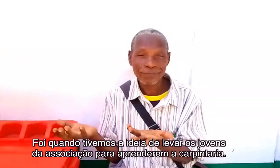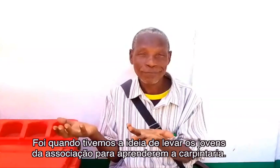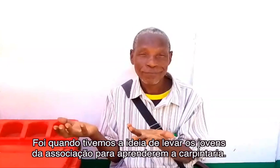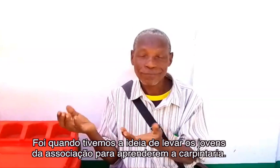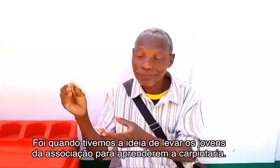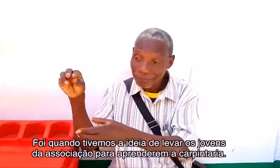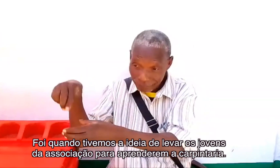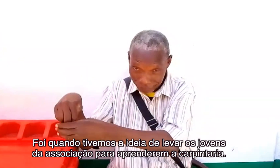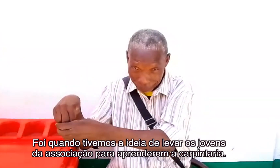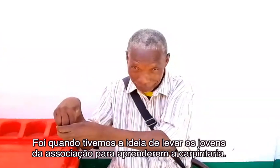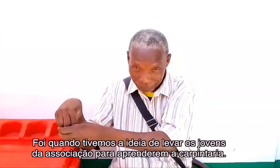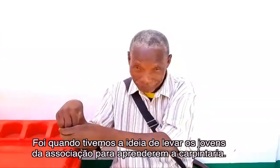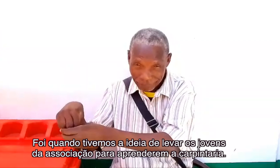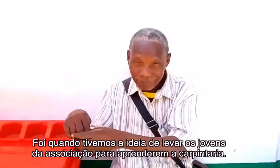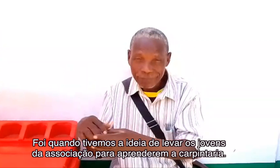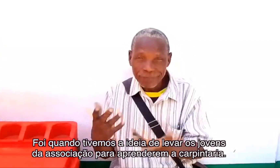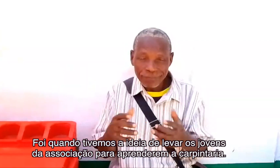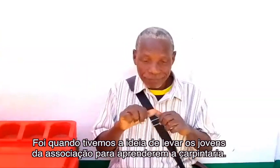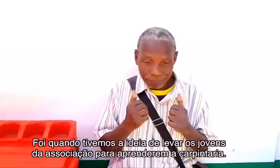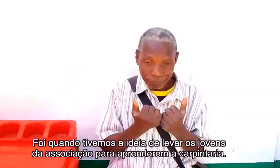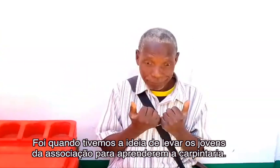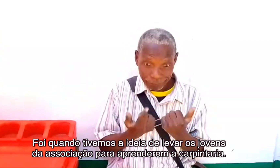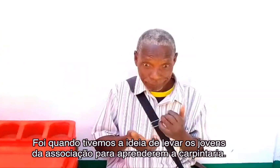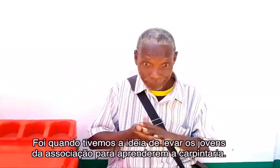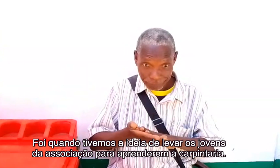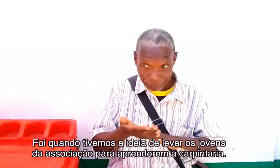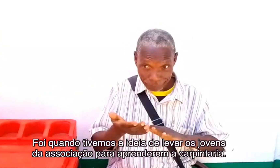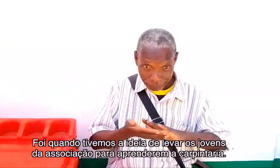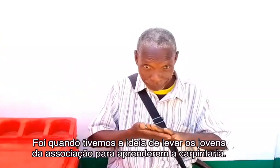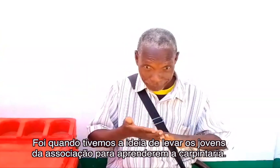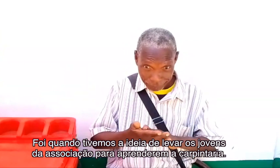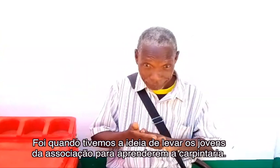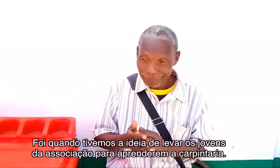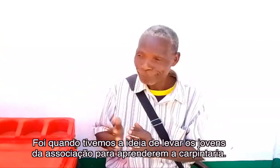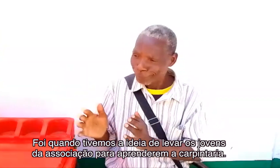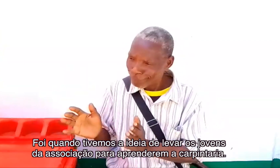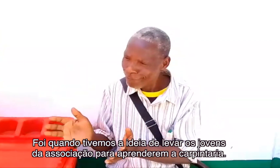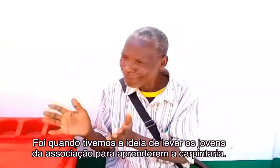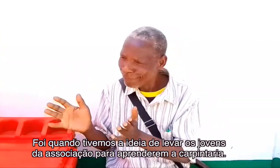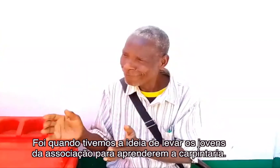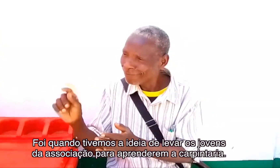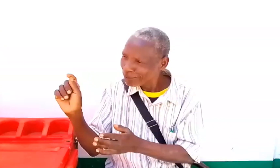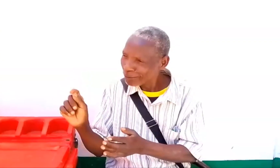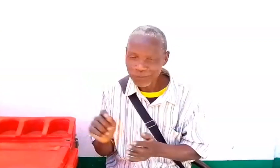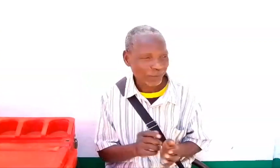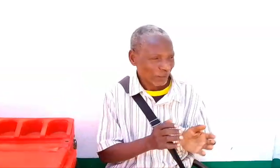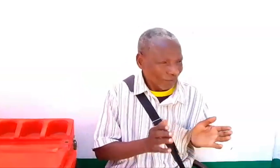Foi quando tivemos a ideia de levar os jovens da associação para aprenderem a